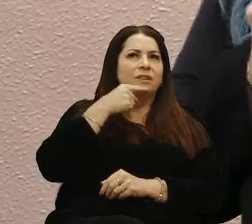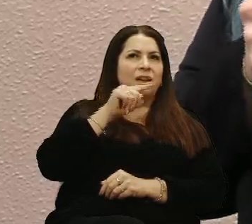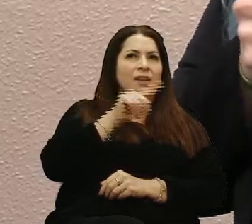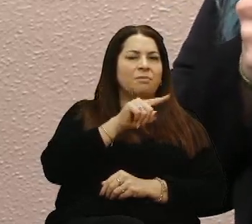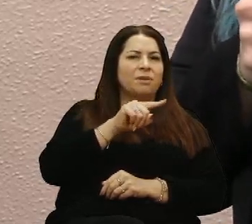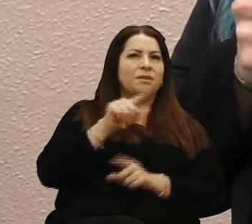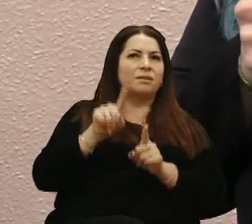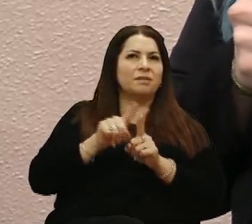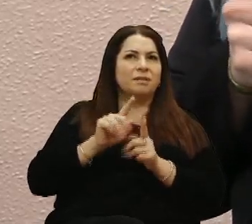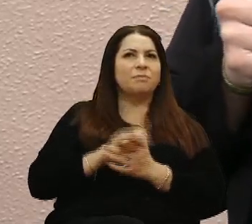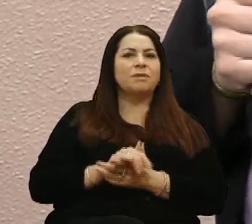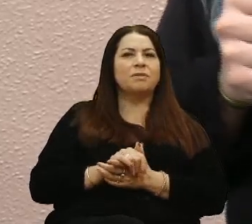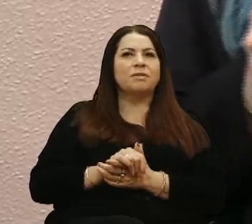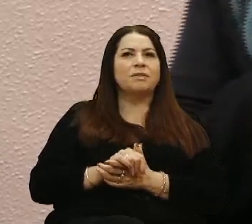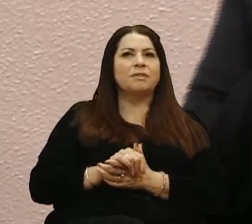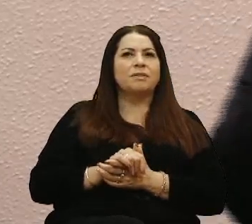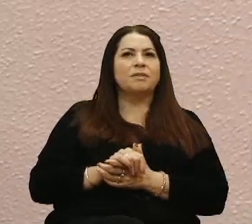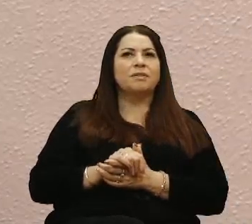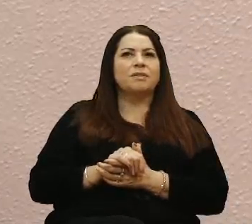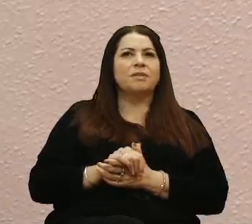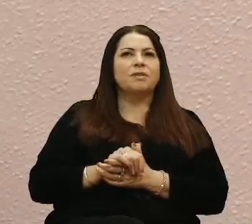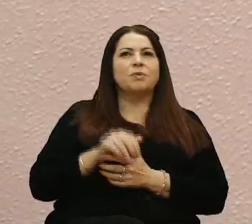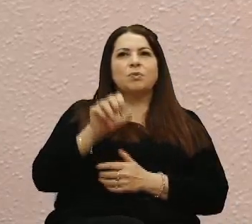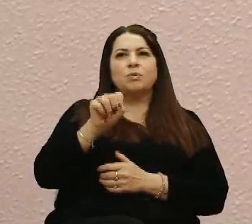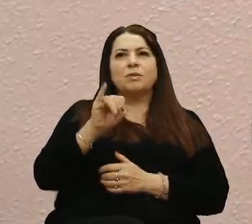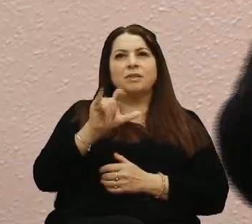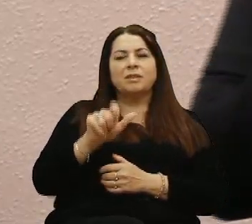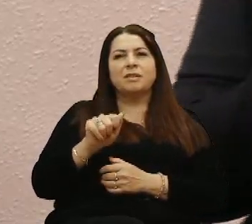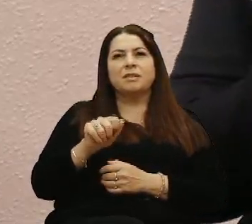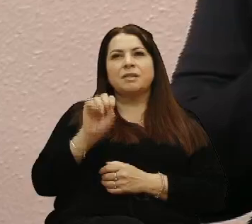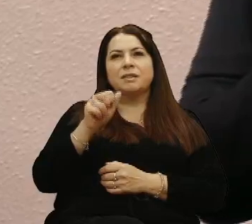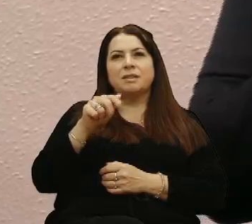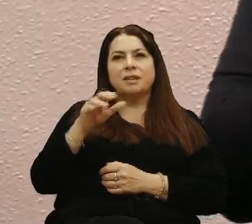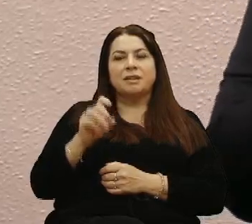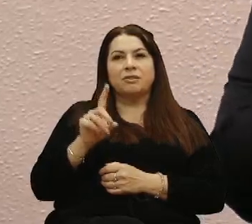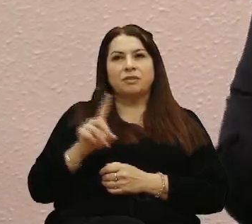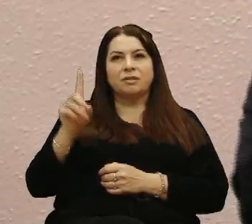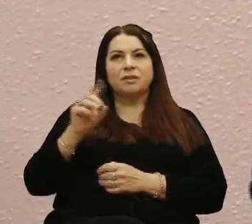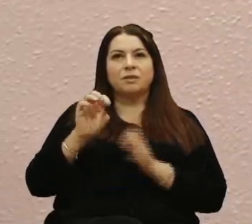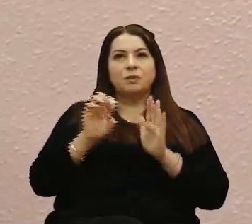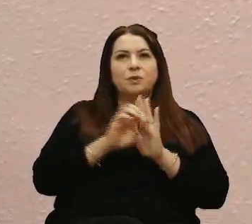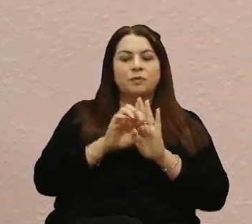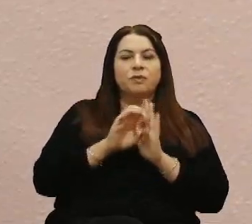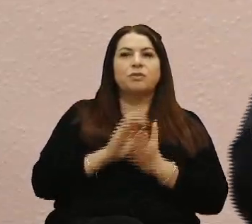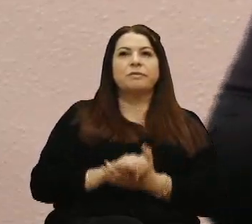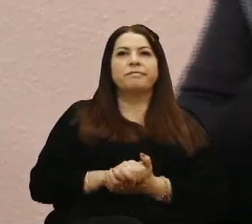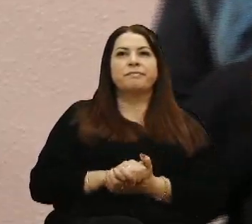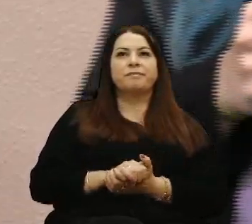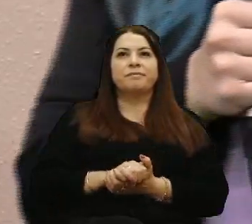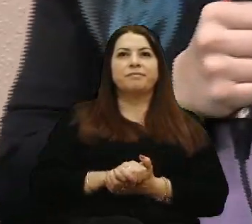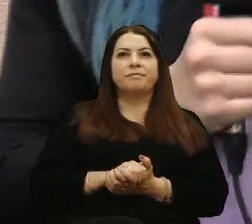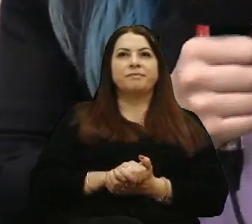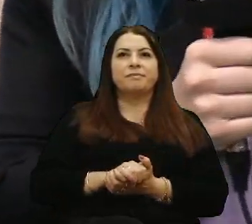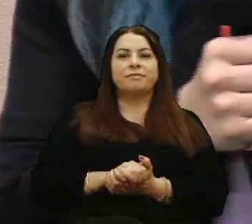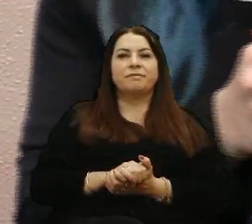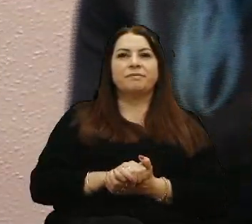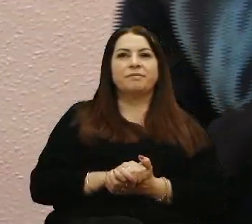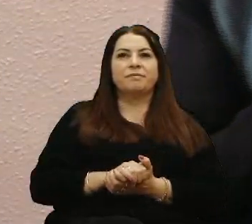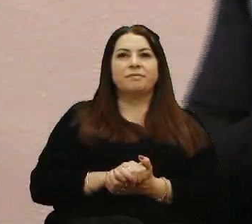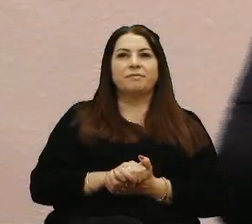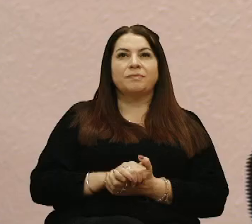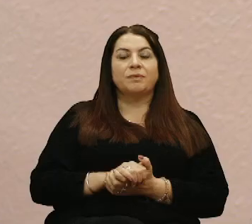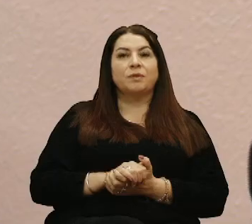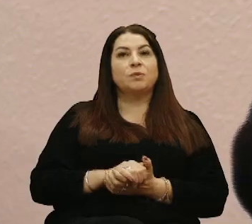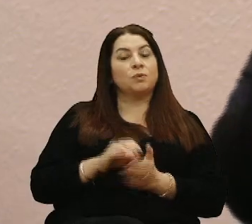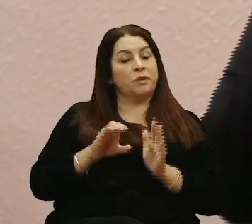Ele também conversa com Silas, com a Assembleia de Deus, com os evangélicos, né, com os